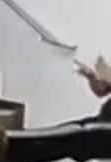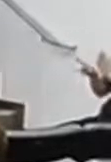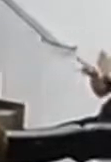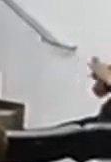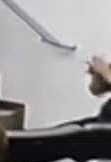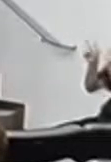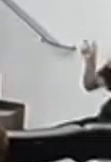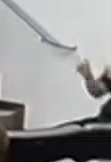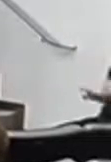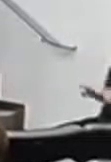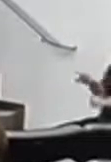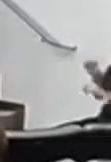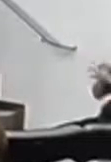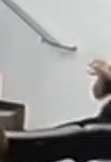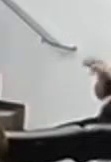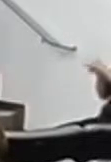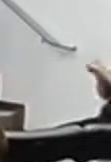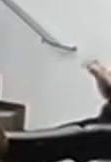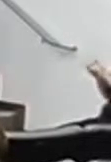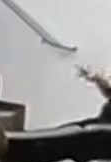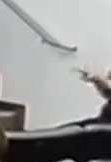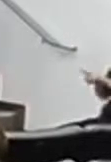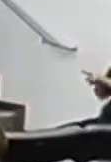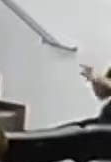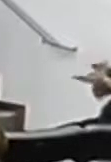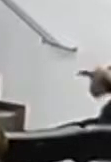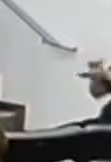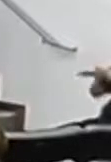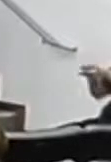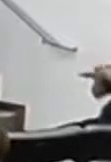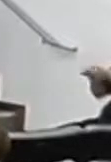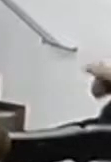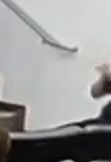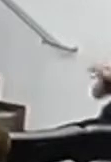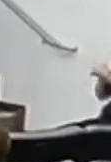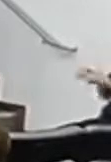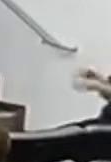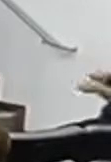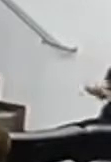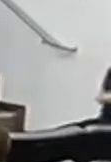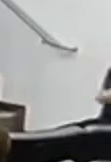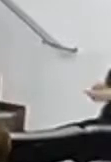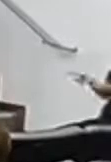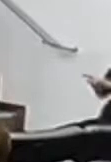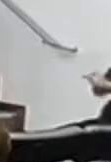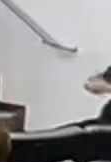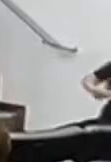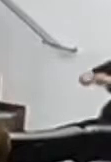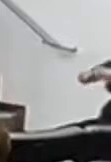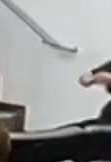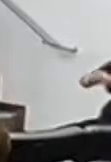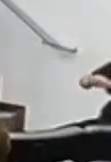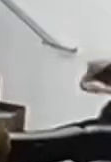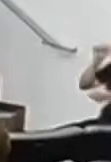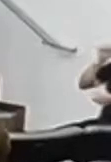Sistema Educacional da Secretaria de Estado de Educação. Cumprimento e registro também a participação da